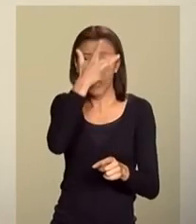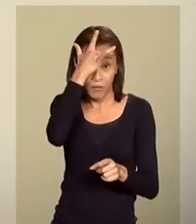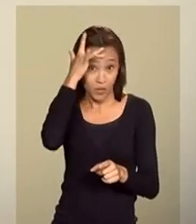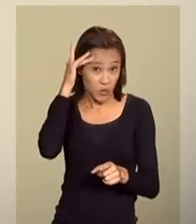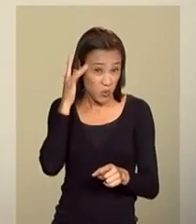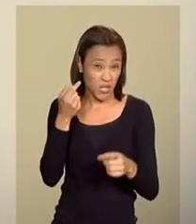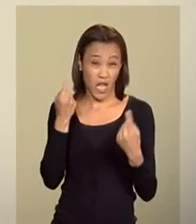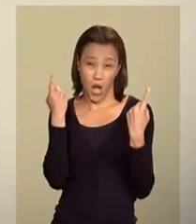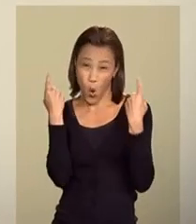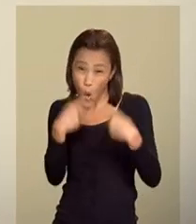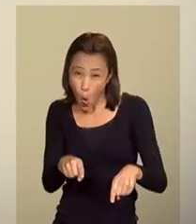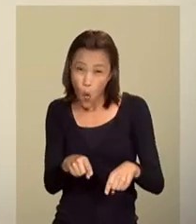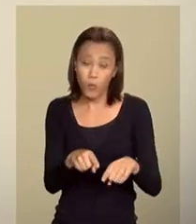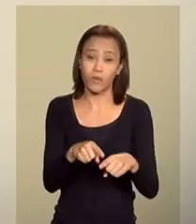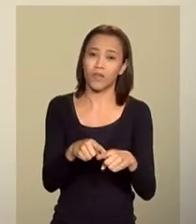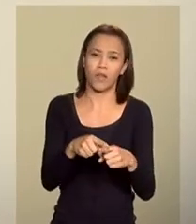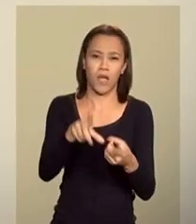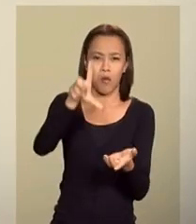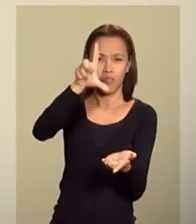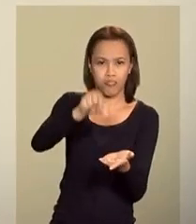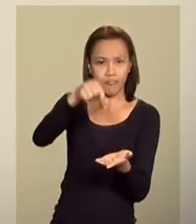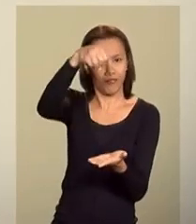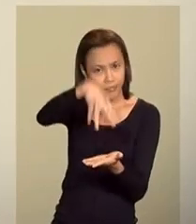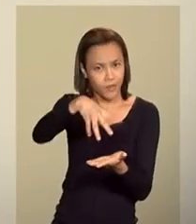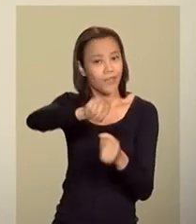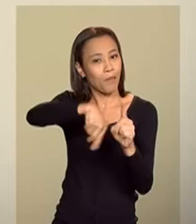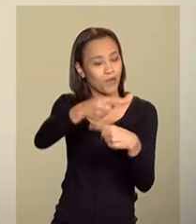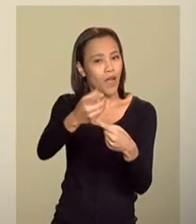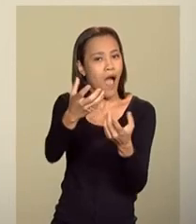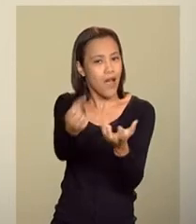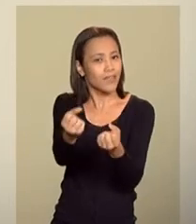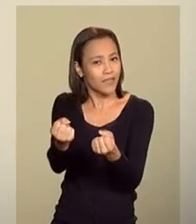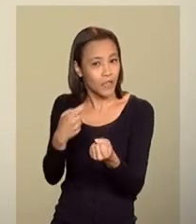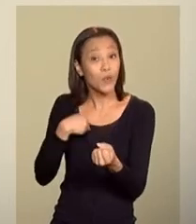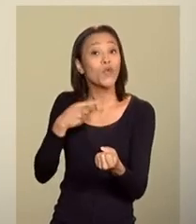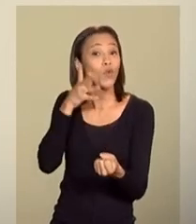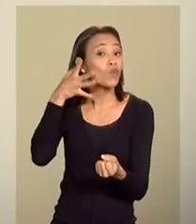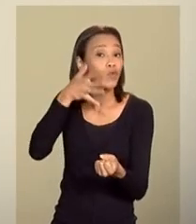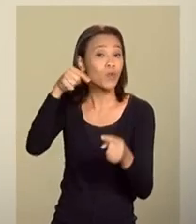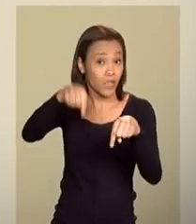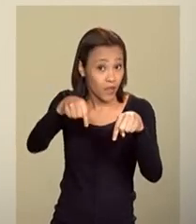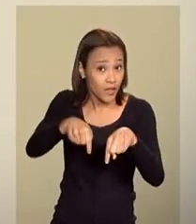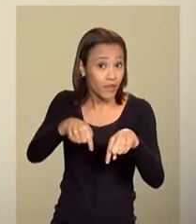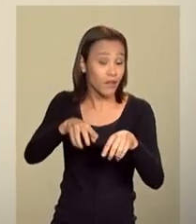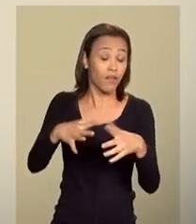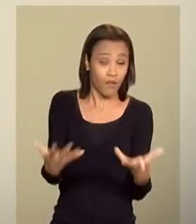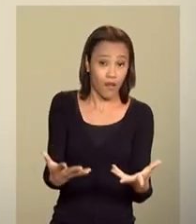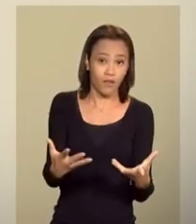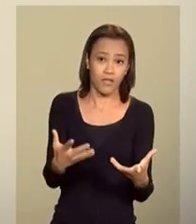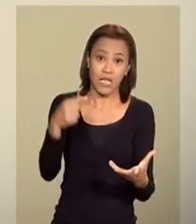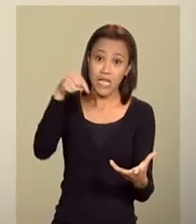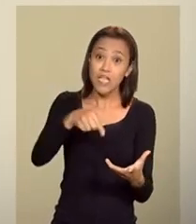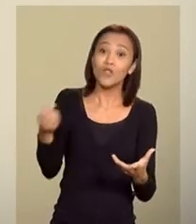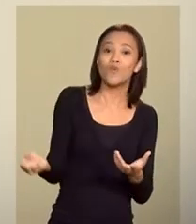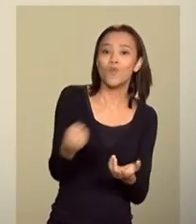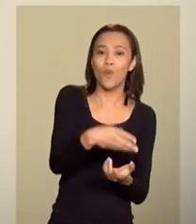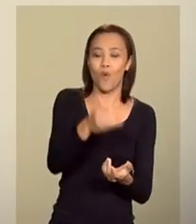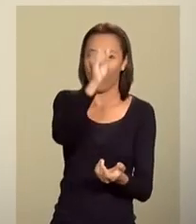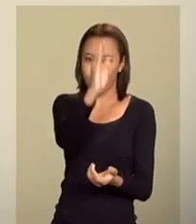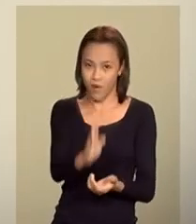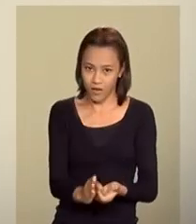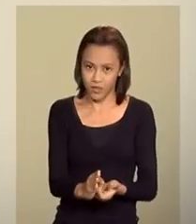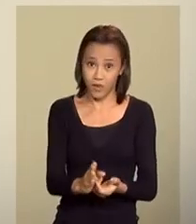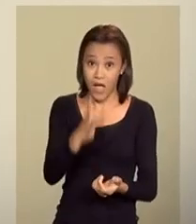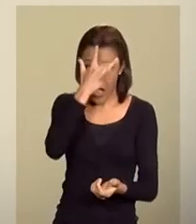foram contrários à redução da tarifa veio a concordar com que eu estou dizendo aliás nesse novo Brasil